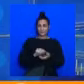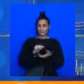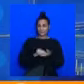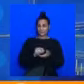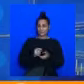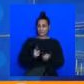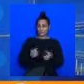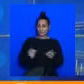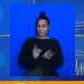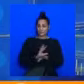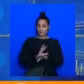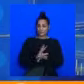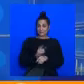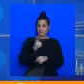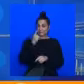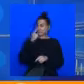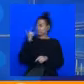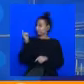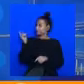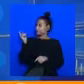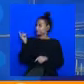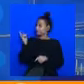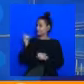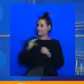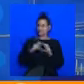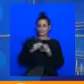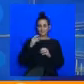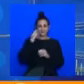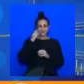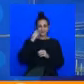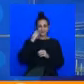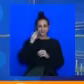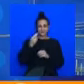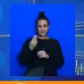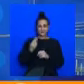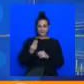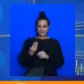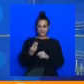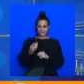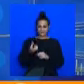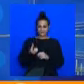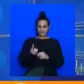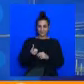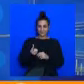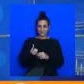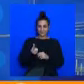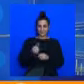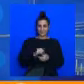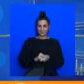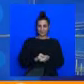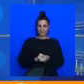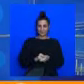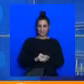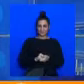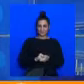Falta pouco. Bola rosa, número 36. Rosa, 36.